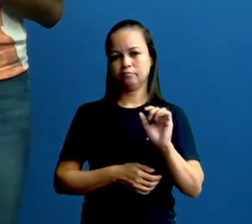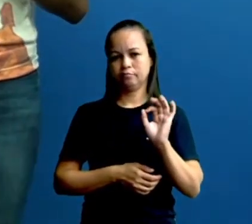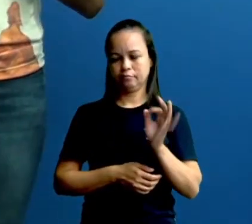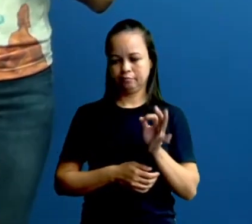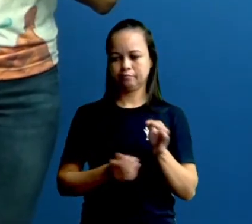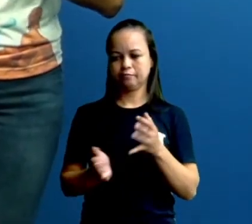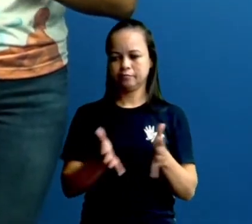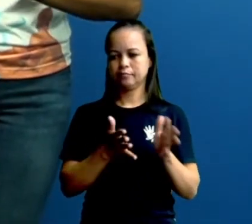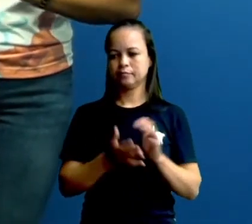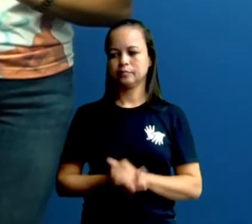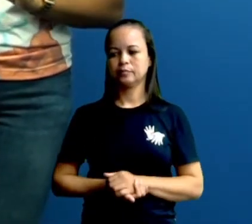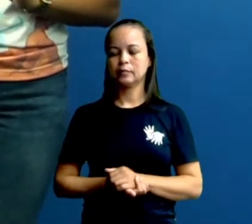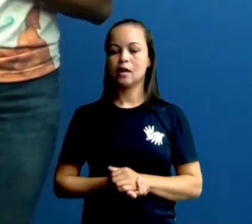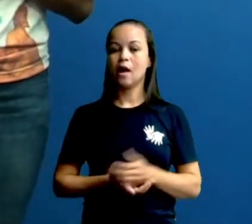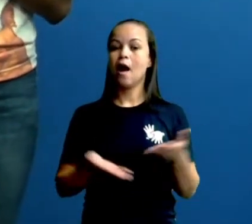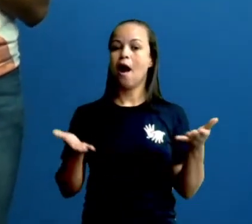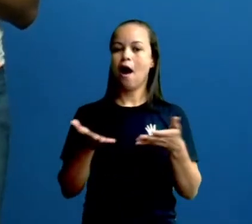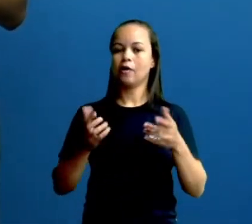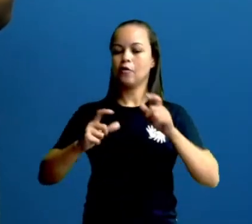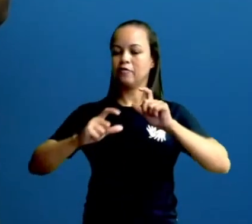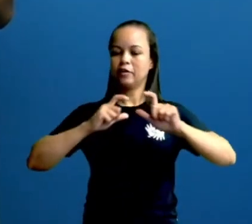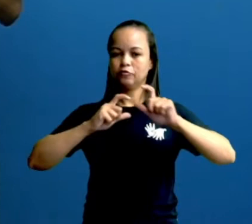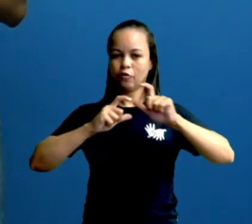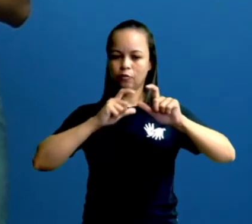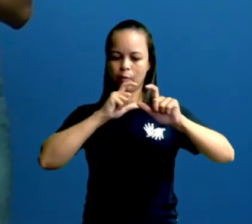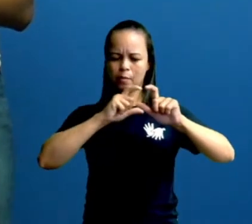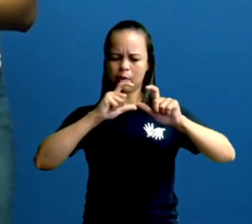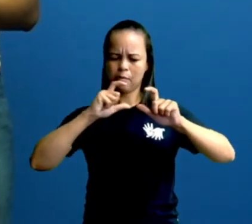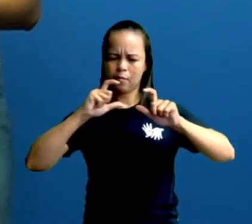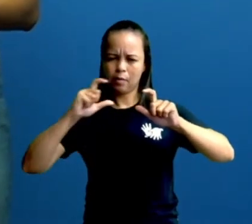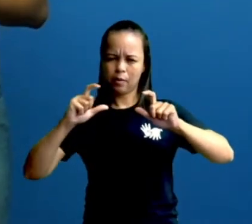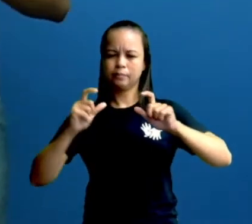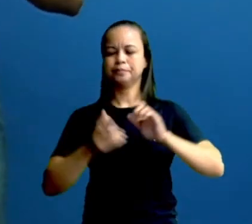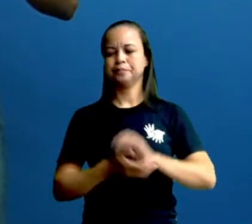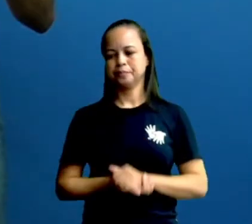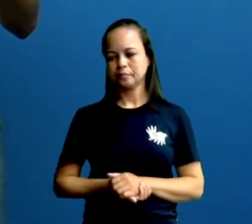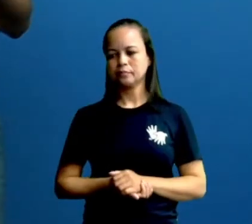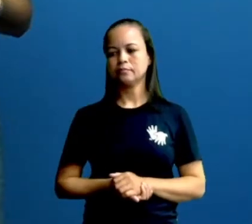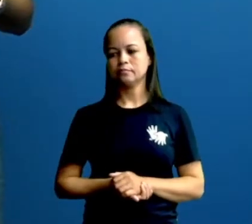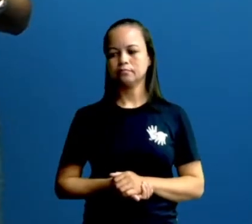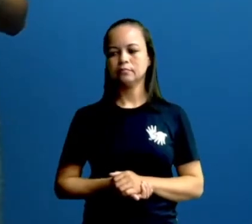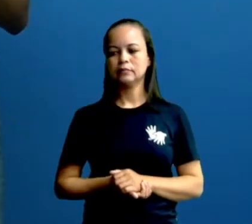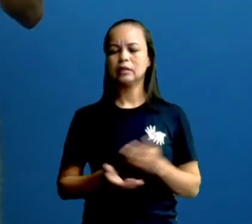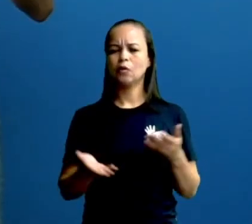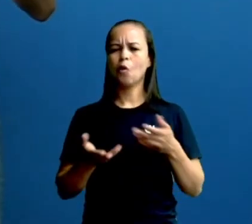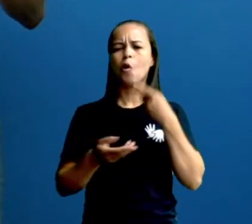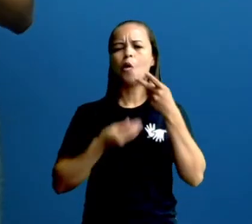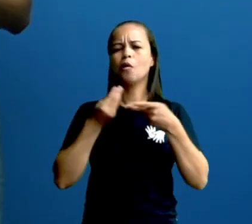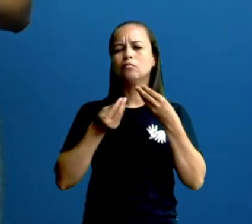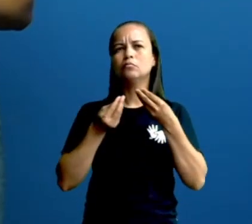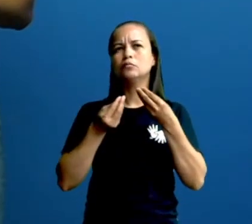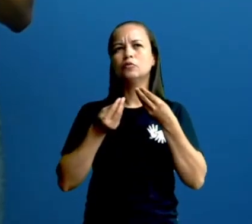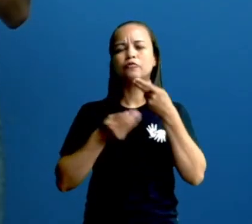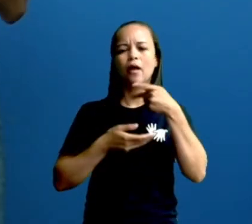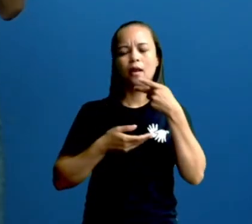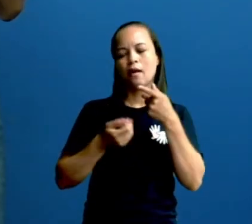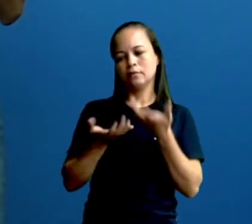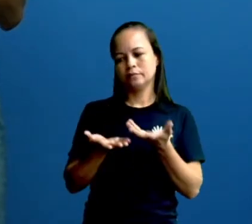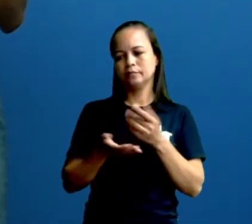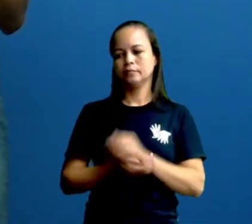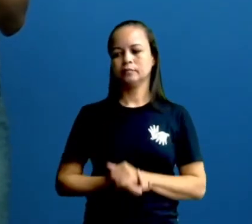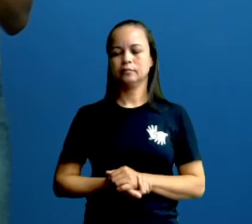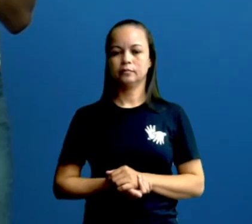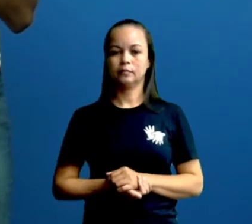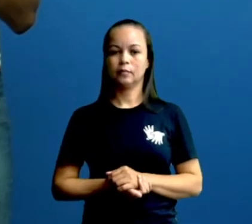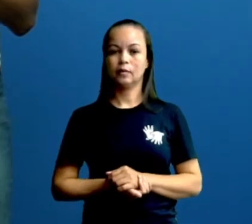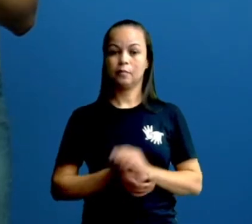Agora vem o foco. As tirinhas, as comic strips. Como é que a gente faz, gente? Primeira,